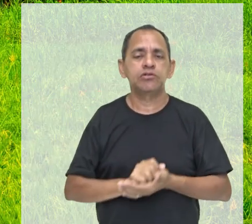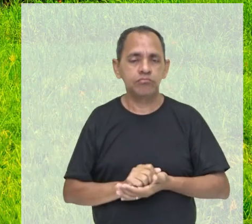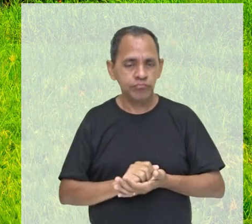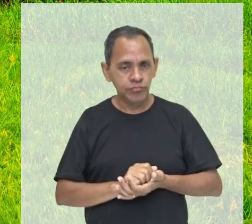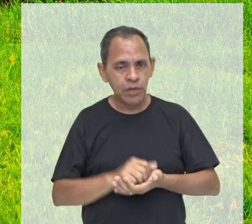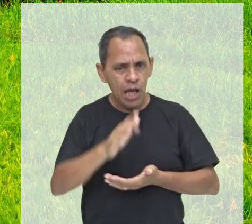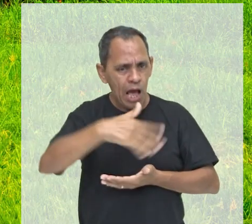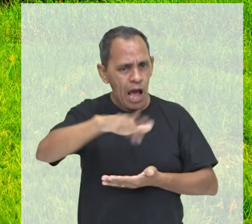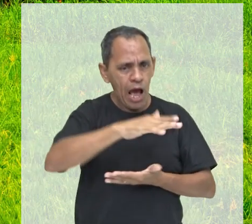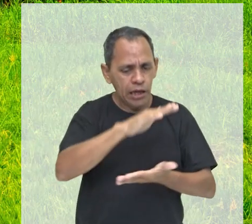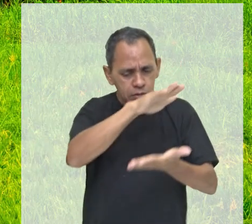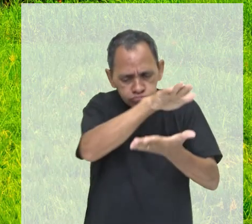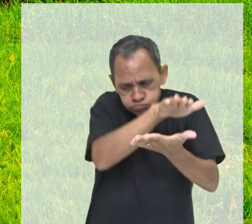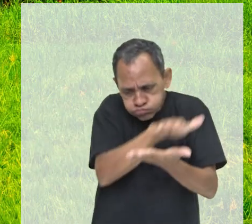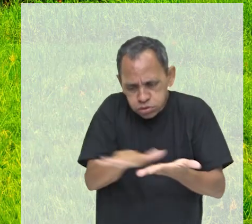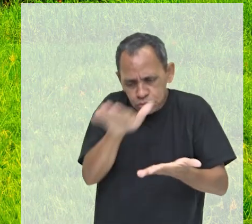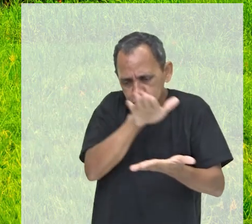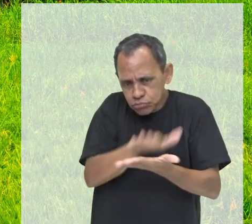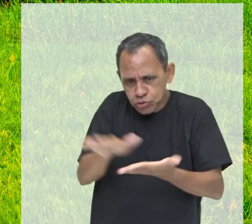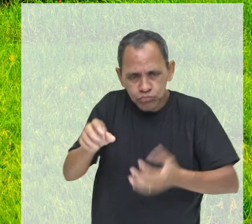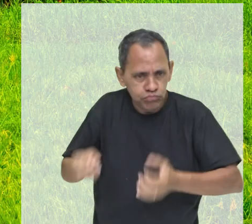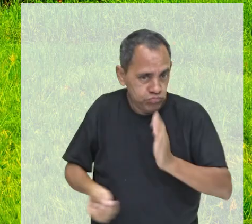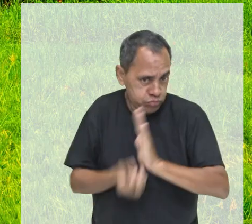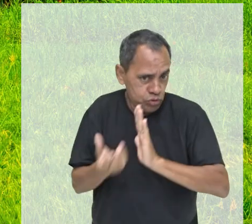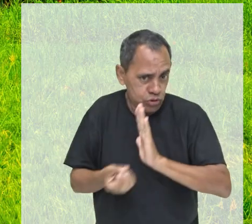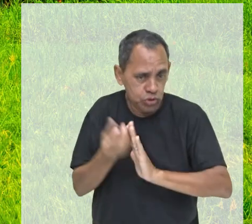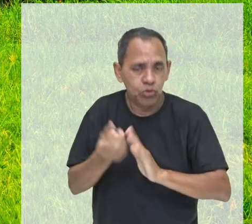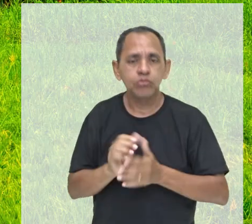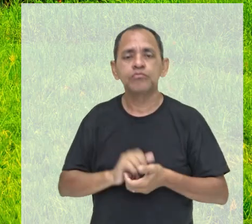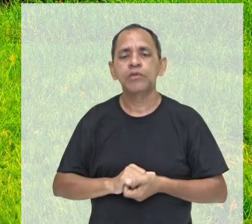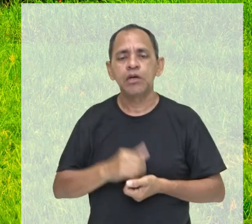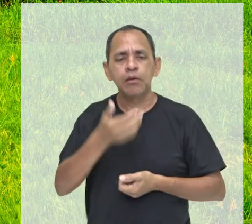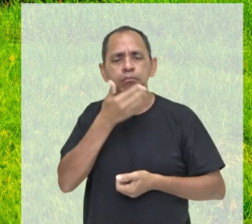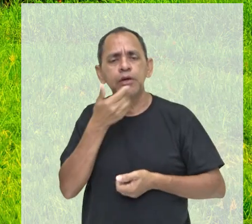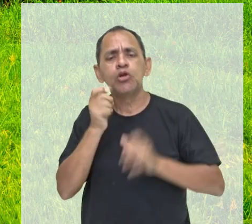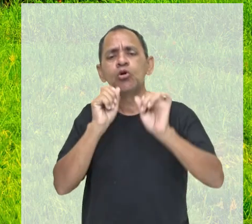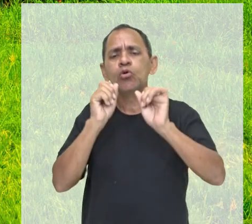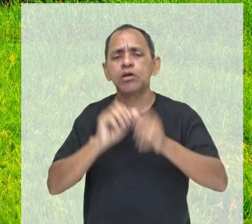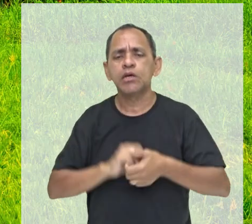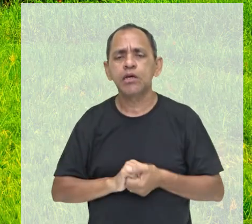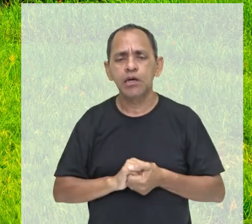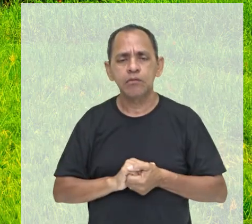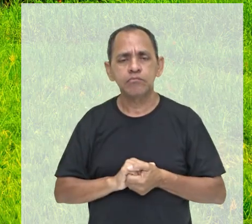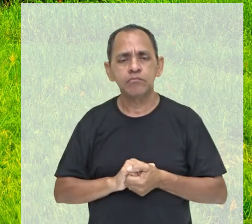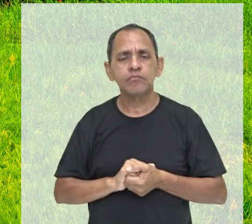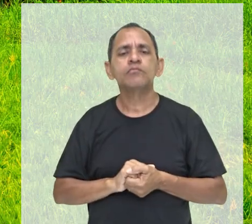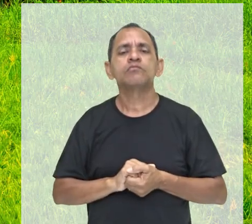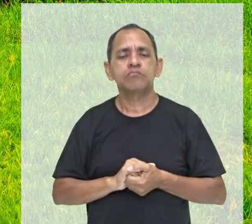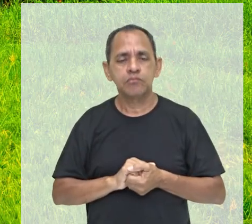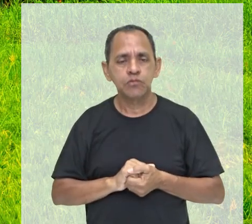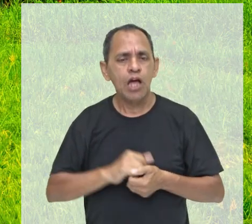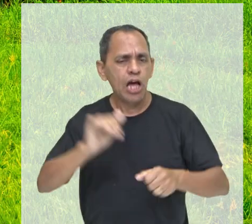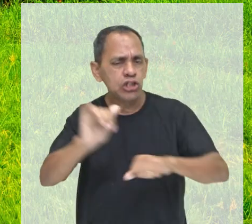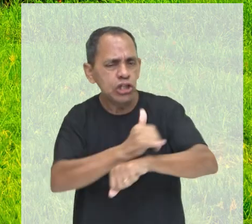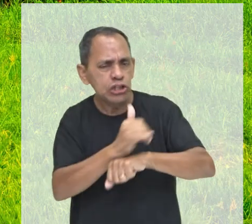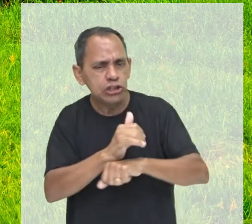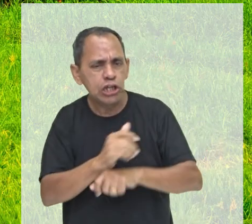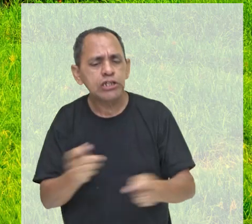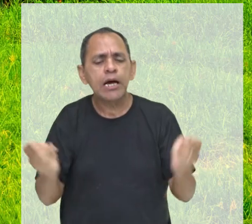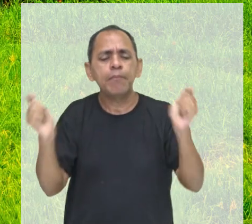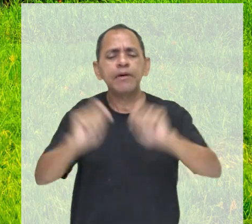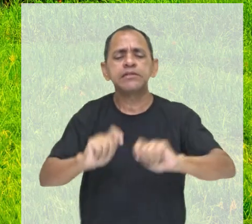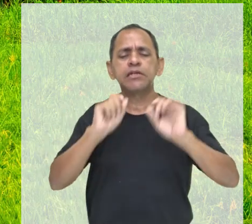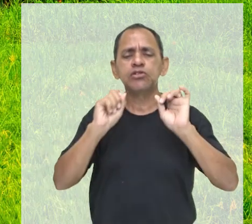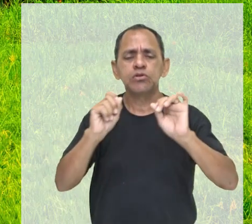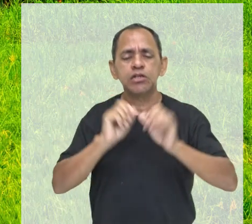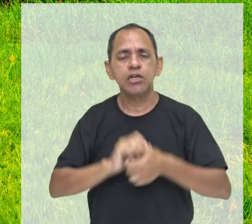tá? E isso aumentou o quê? A eficiência, né? A precisão ali, às vezes é um aparelho muito pequeno que,